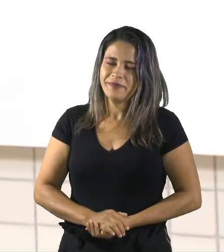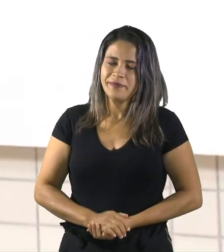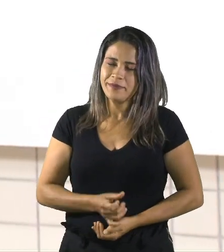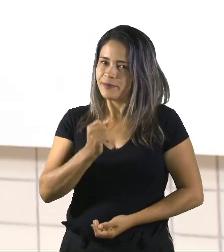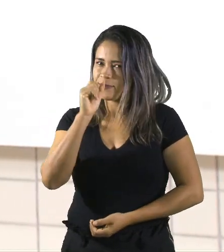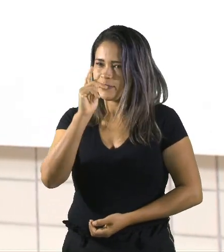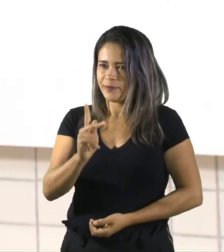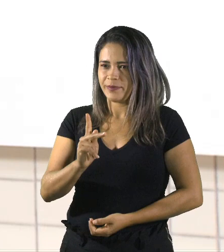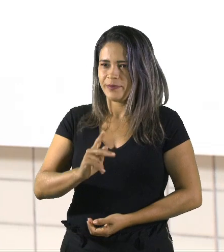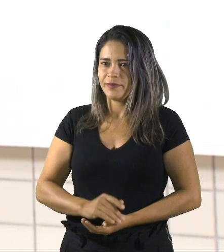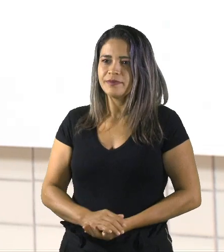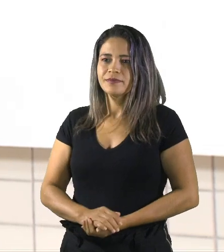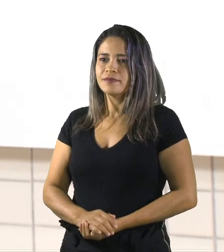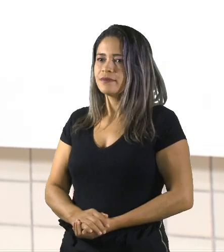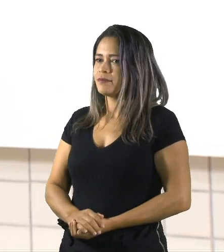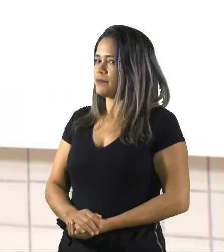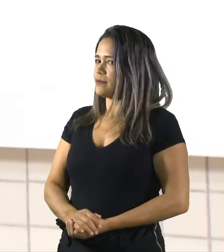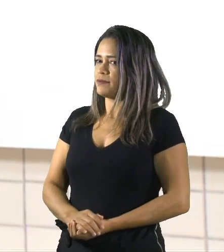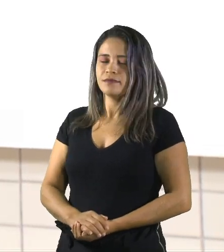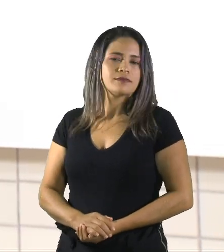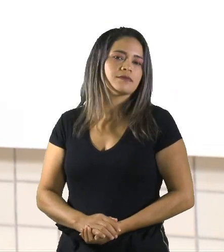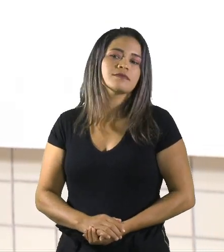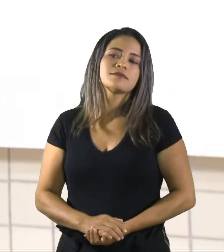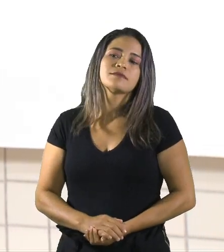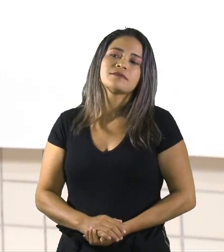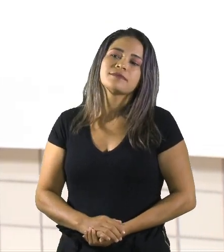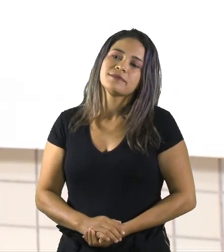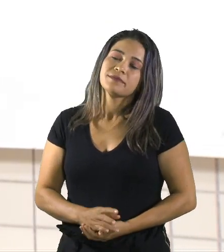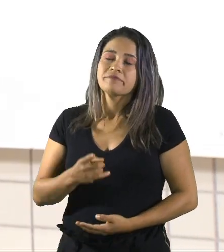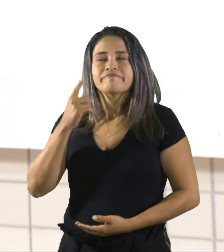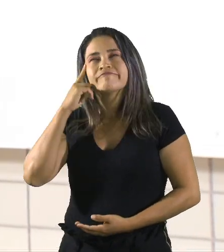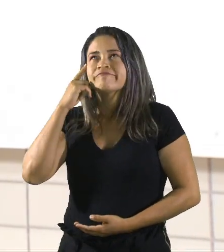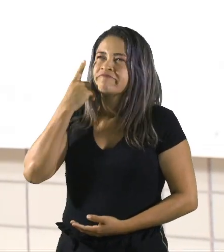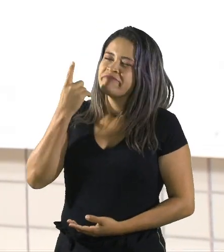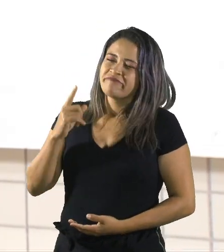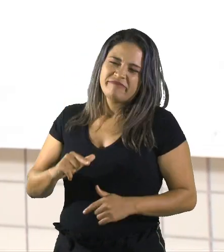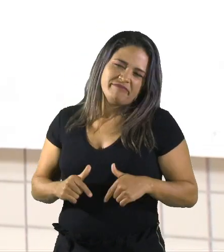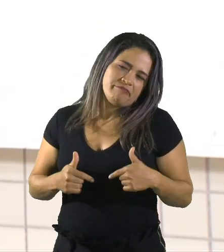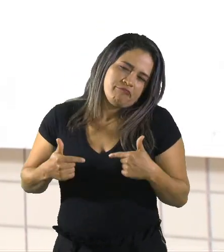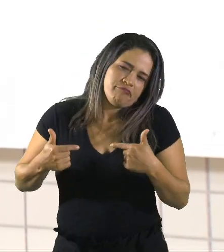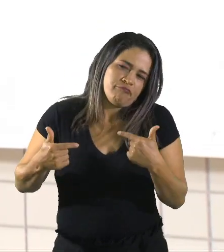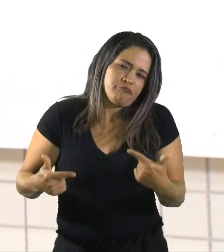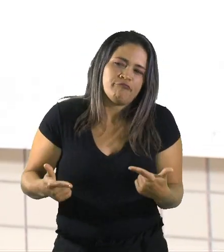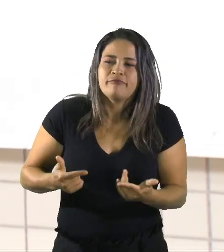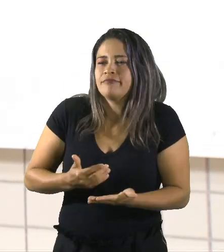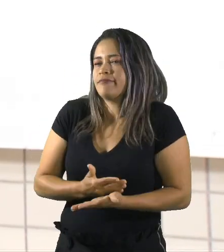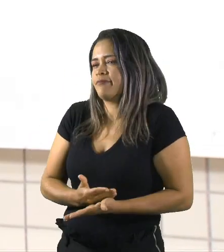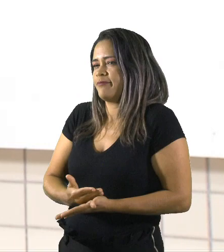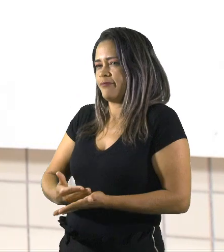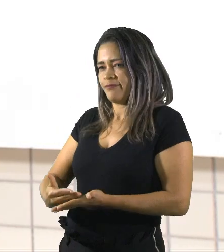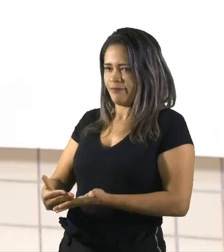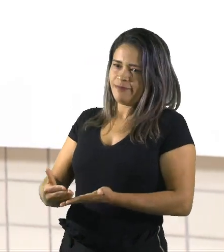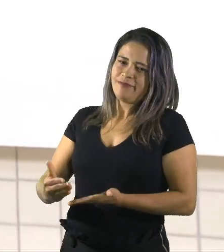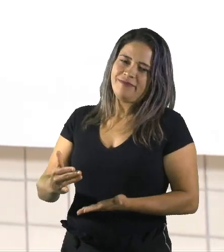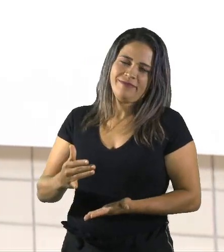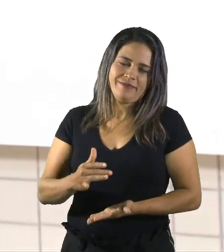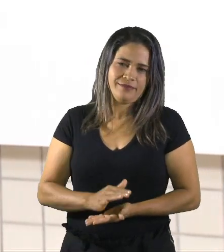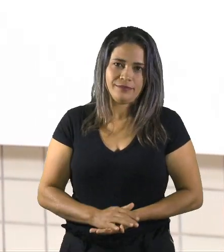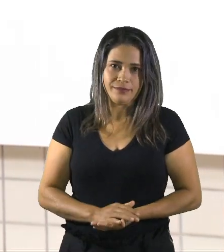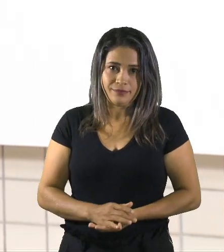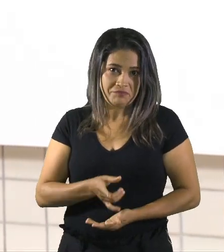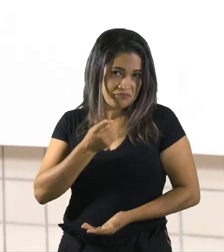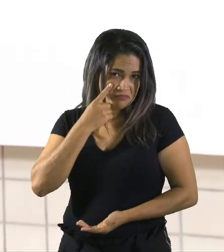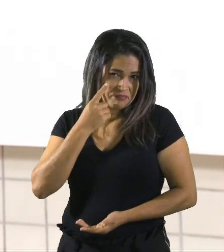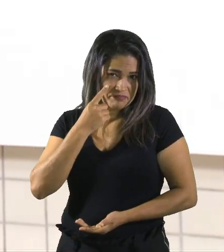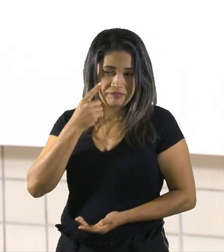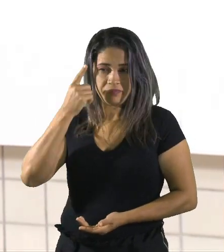Ok? Aí você pode pensar, isso aí é sorte de principiante, né? Vamos fazer o seguinte,